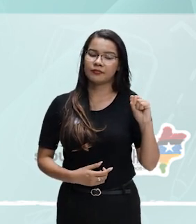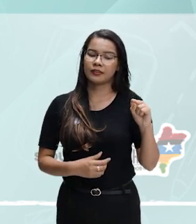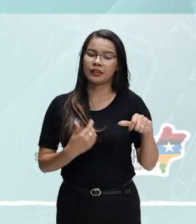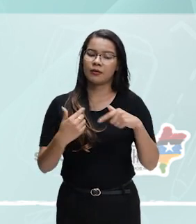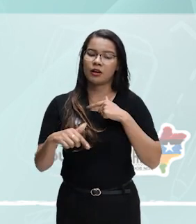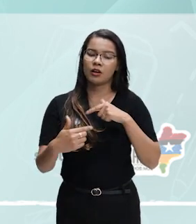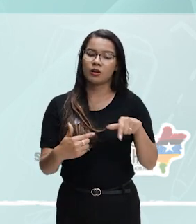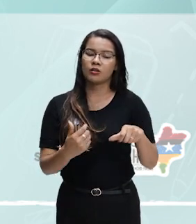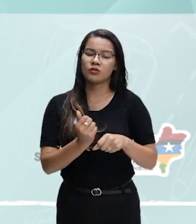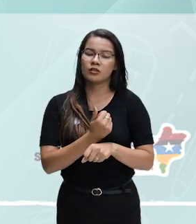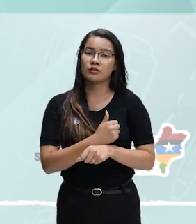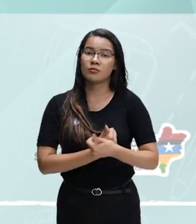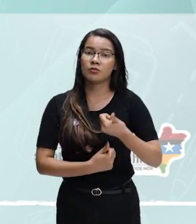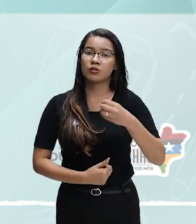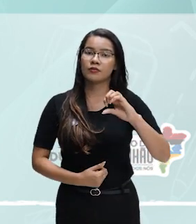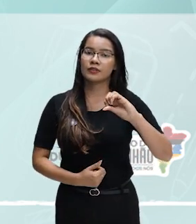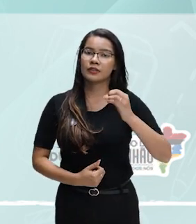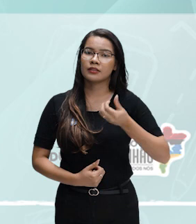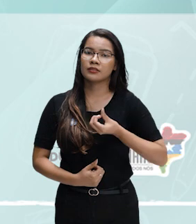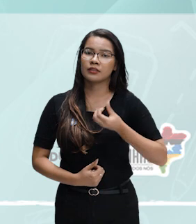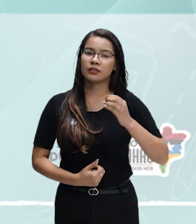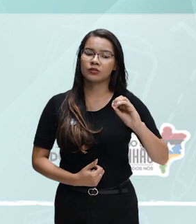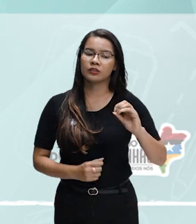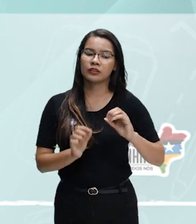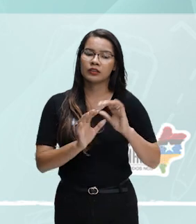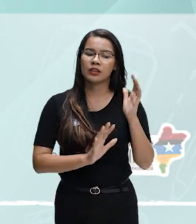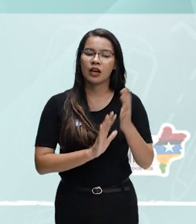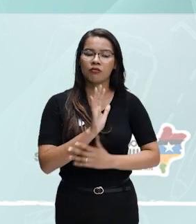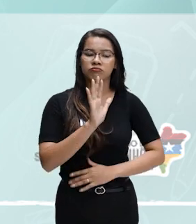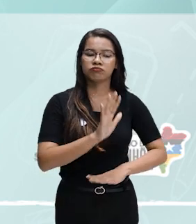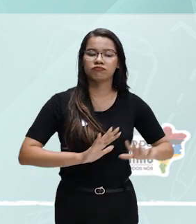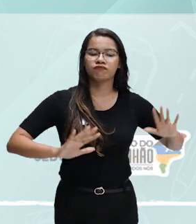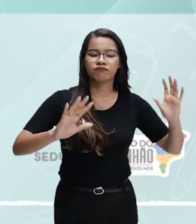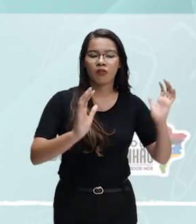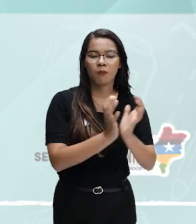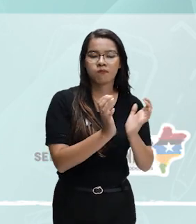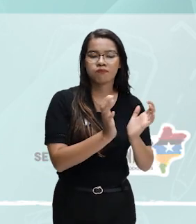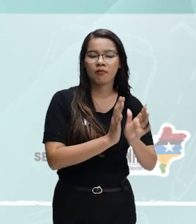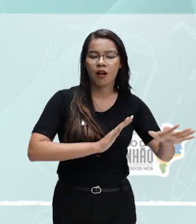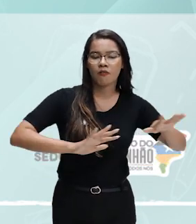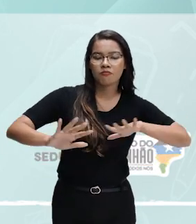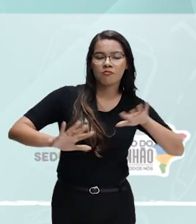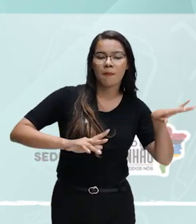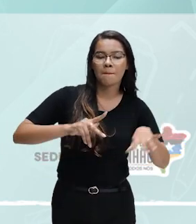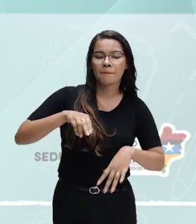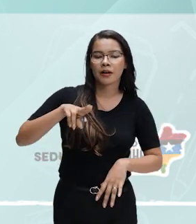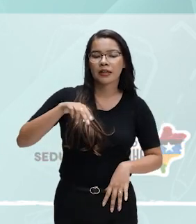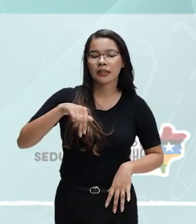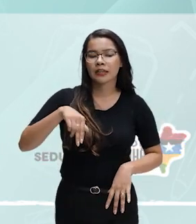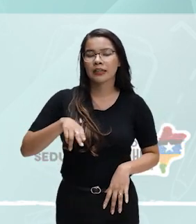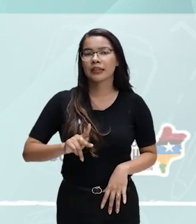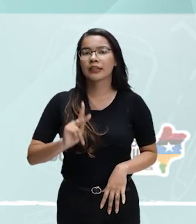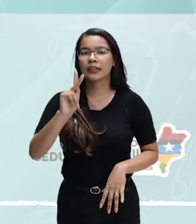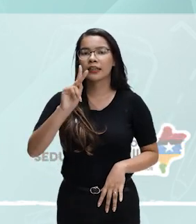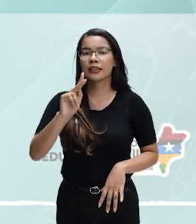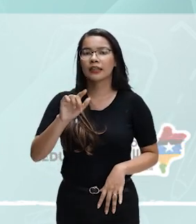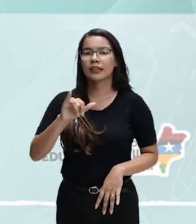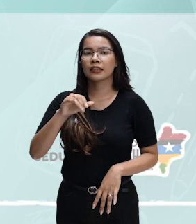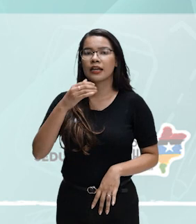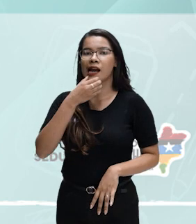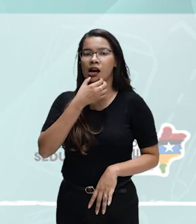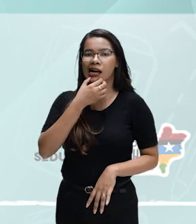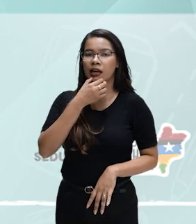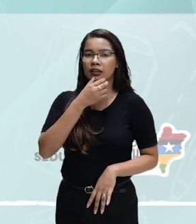anos 60, que formaram o chamado movimento punk inglês, que via na rebeldia, na violência, uma forma